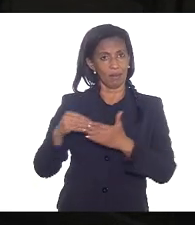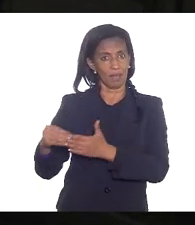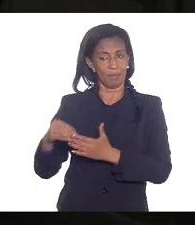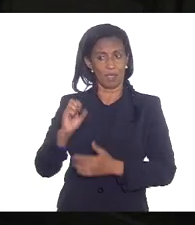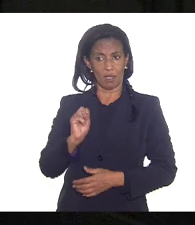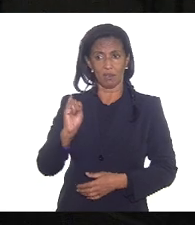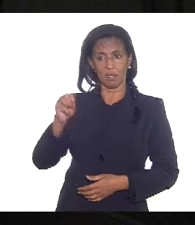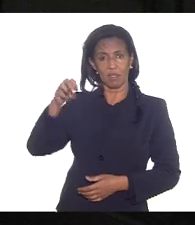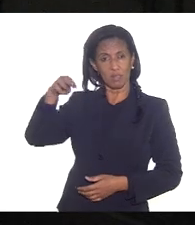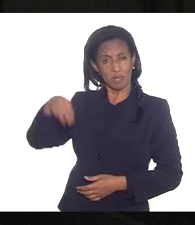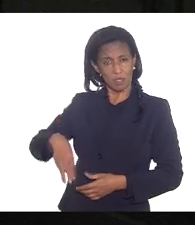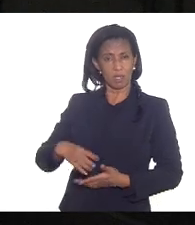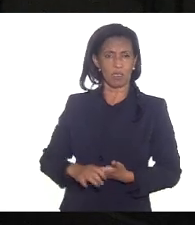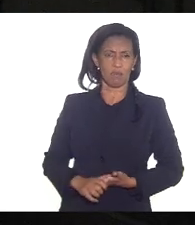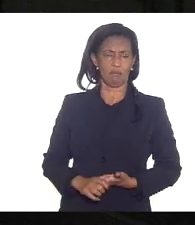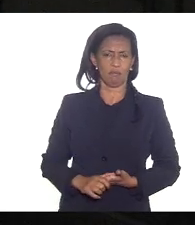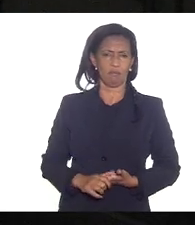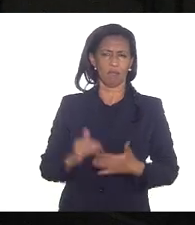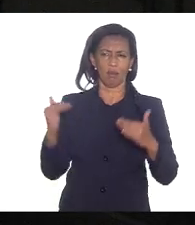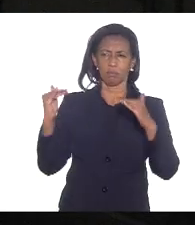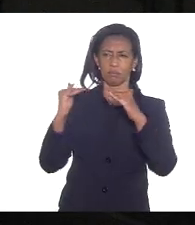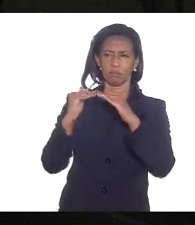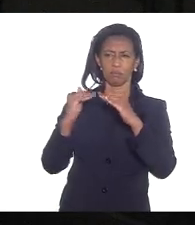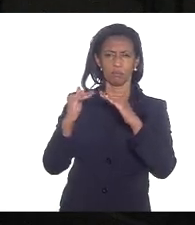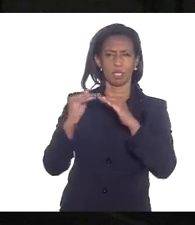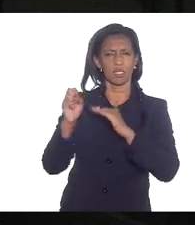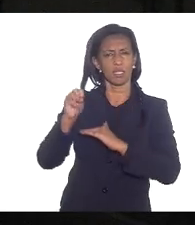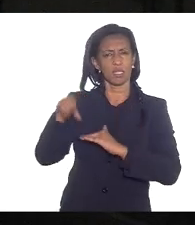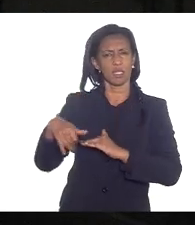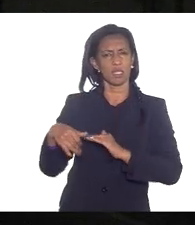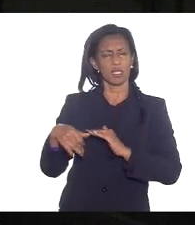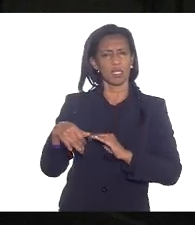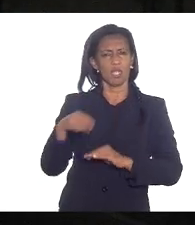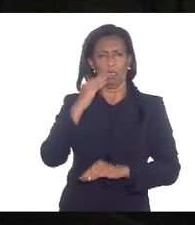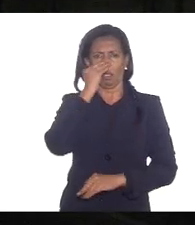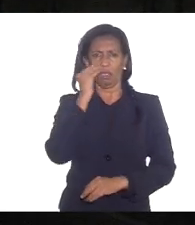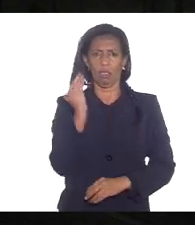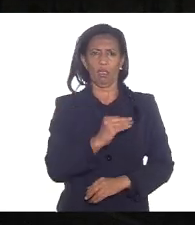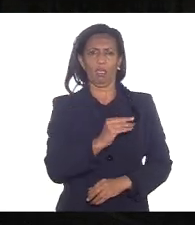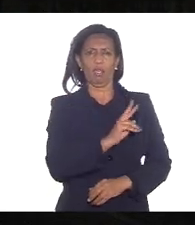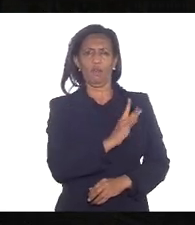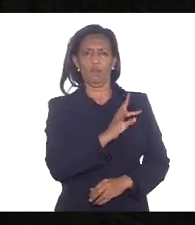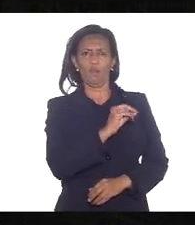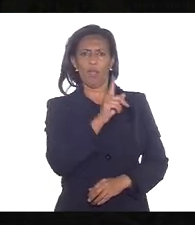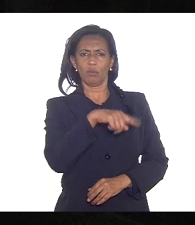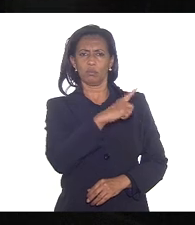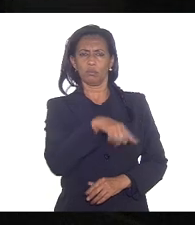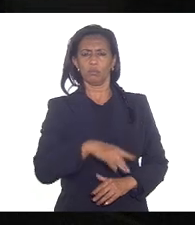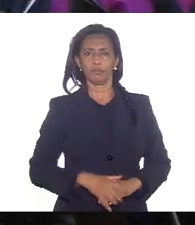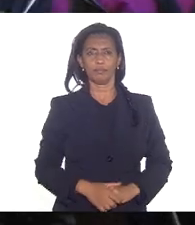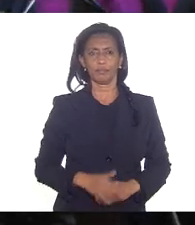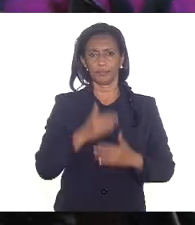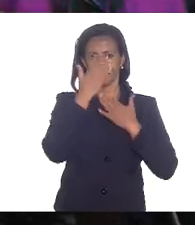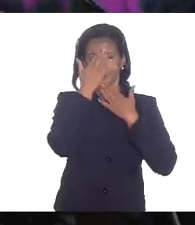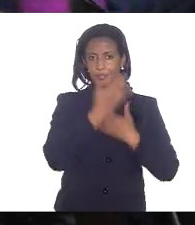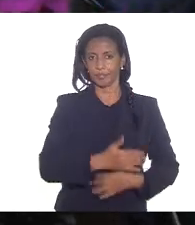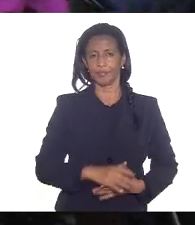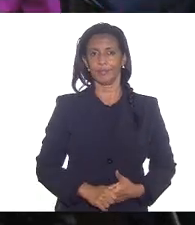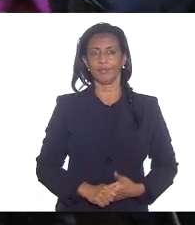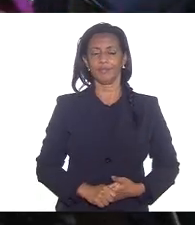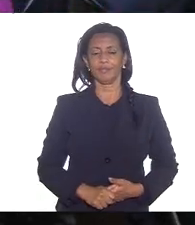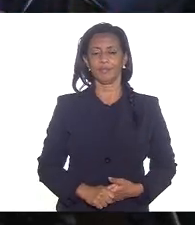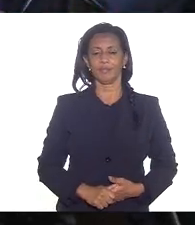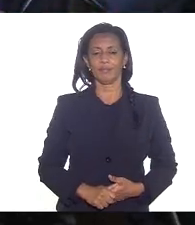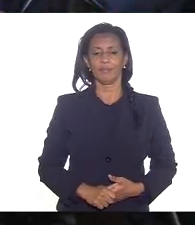voto sim considerando aqui sim ou projeto e rejeitando o veto Muito obrigado e tal da